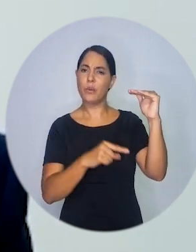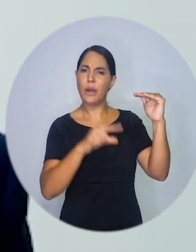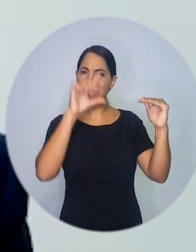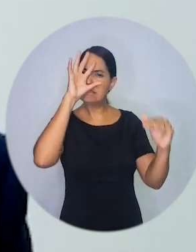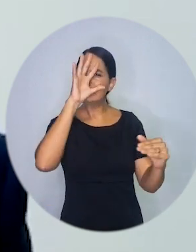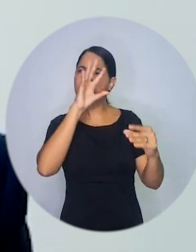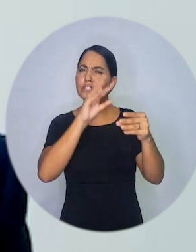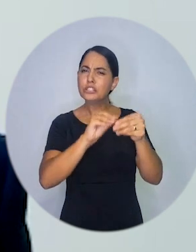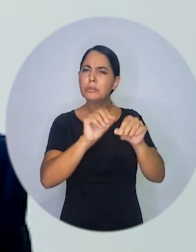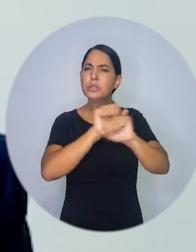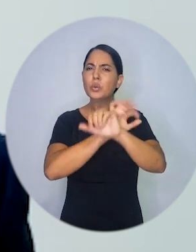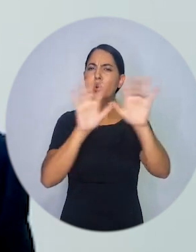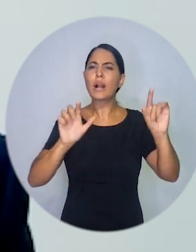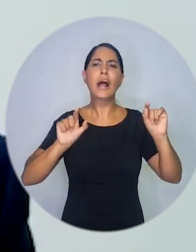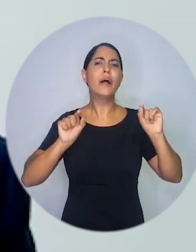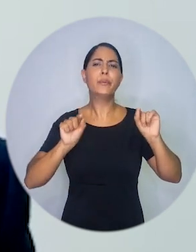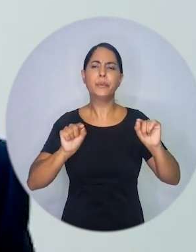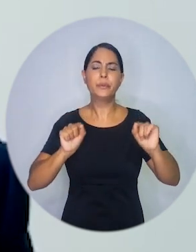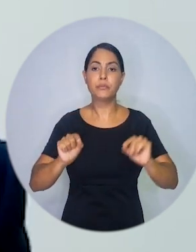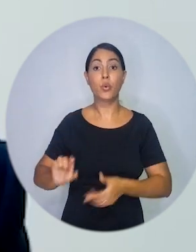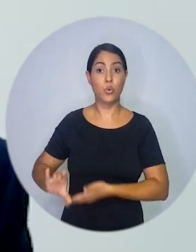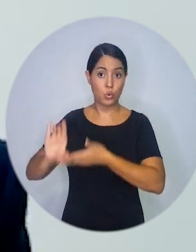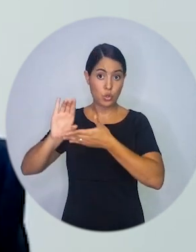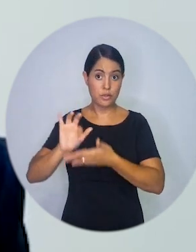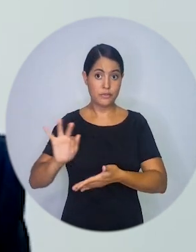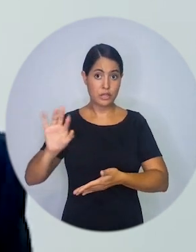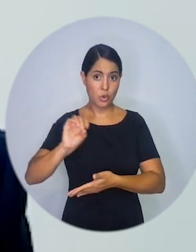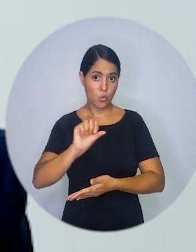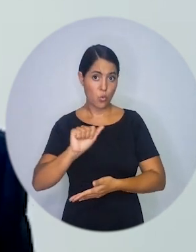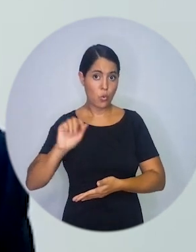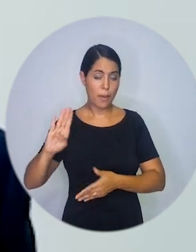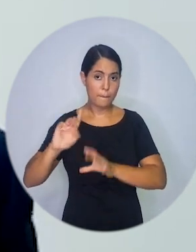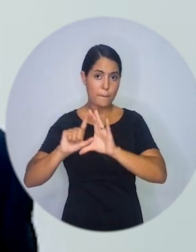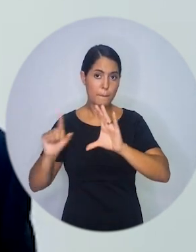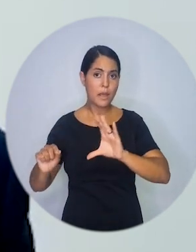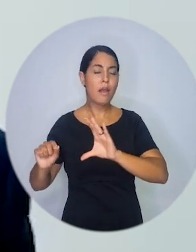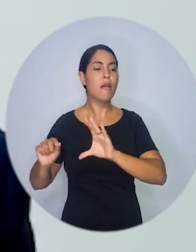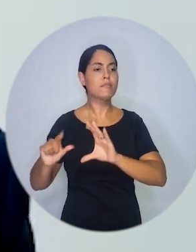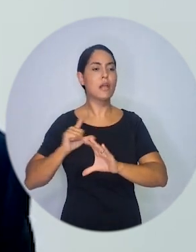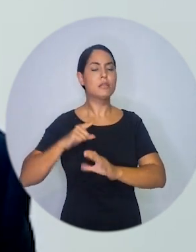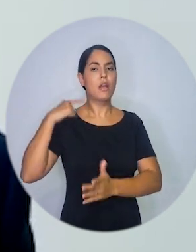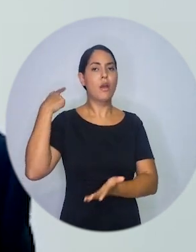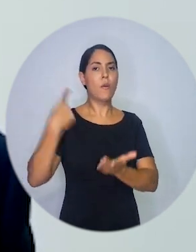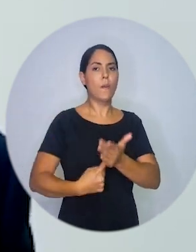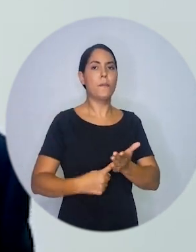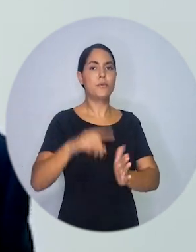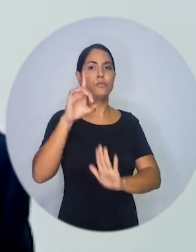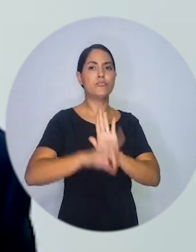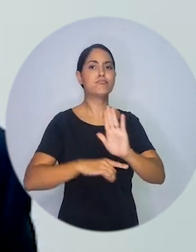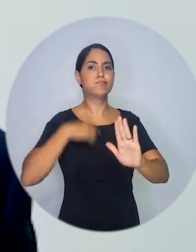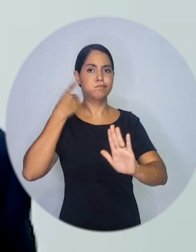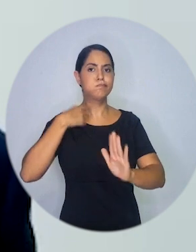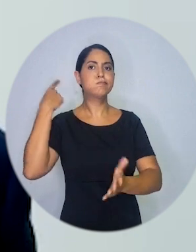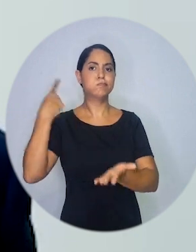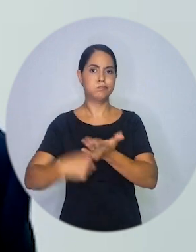a compreensão de que o Conselho Federal da OAB tem um compromisso com as prerrogativas, seja em que